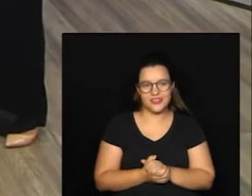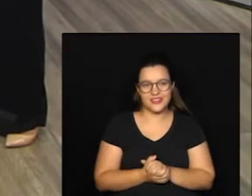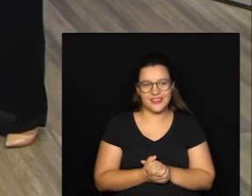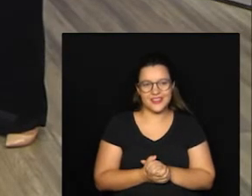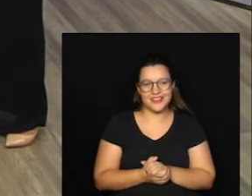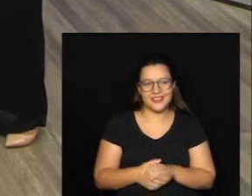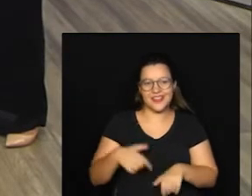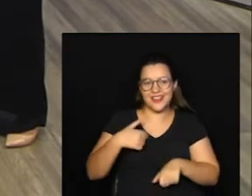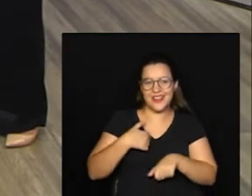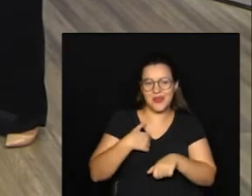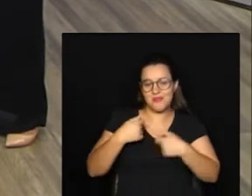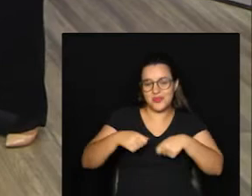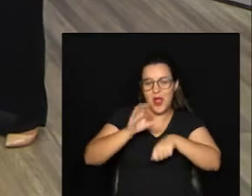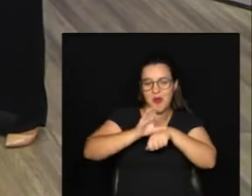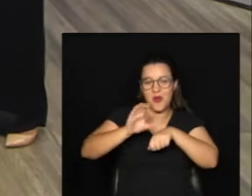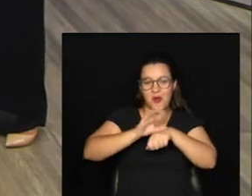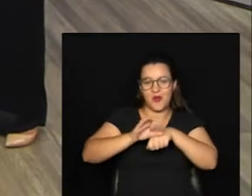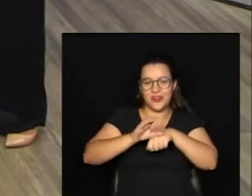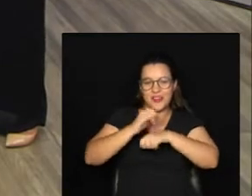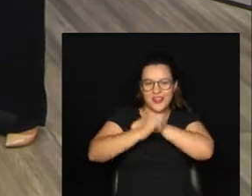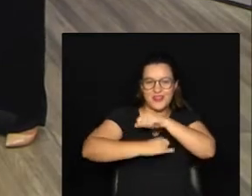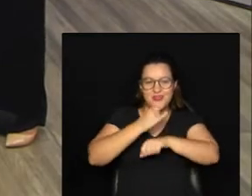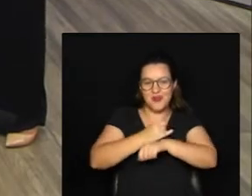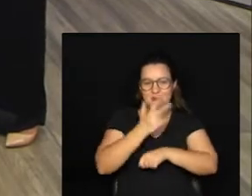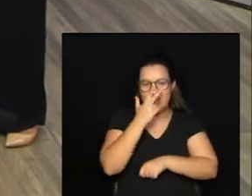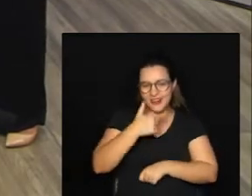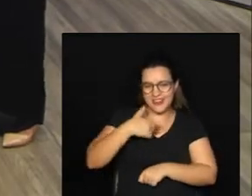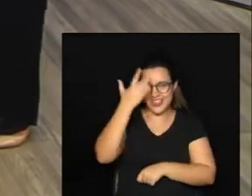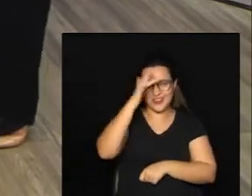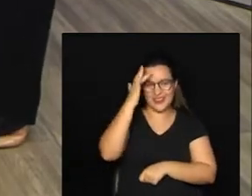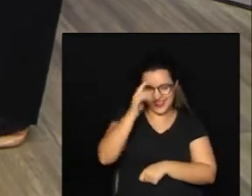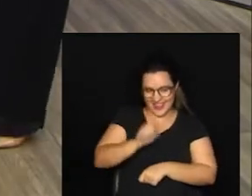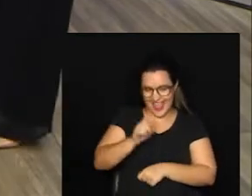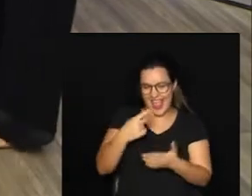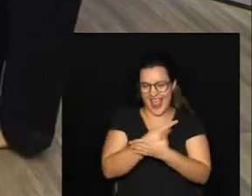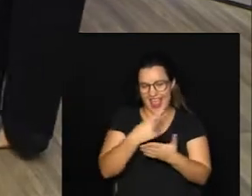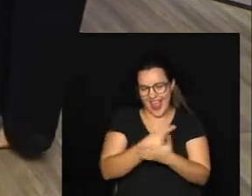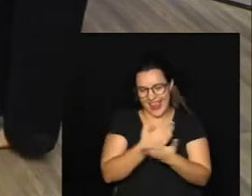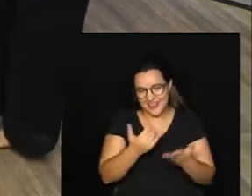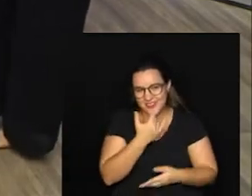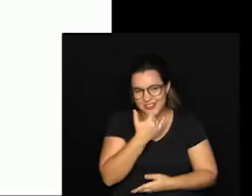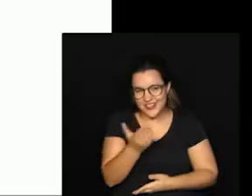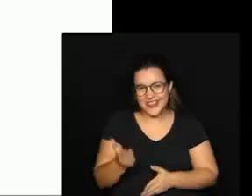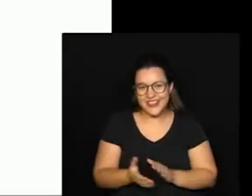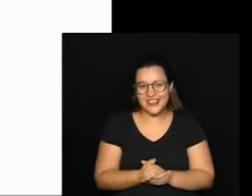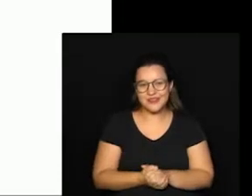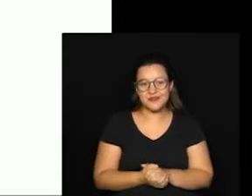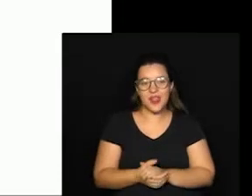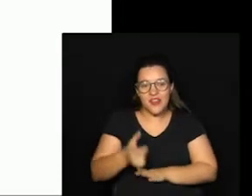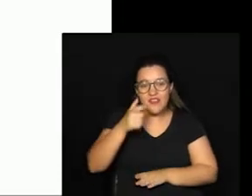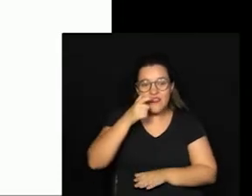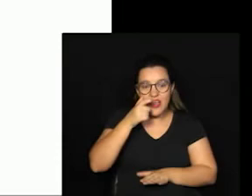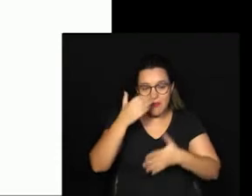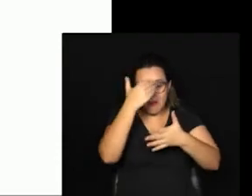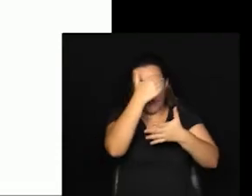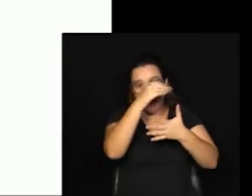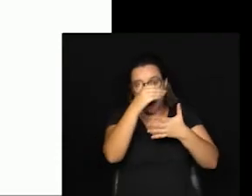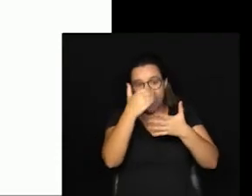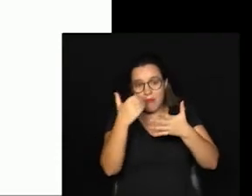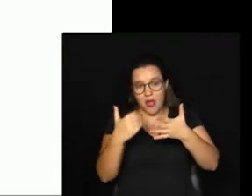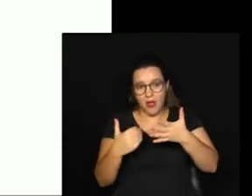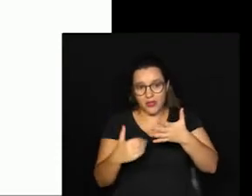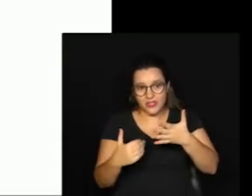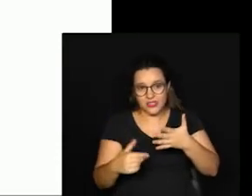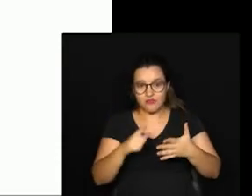Fazer um curso de informática, viu, Mirabela? Isso, olha, gente, confira o que passa na TV Câmara Campinas. A gente tem a cobertura